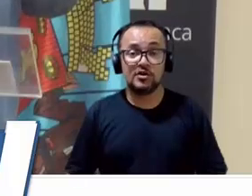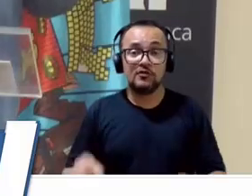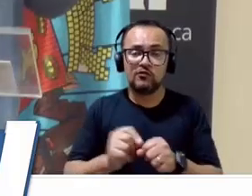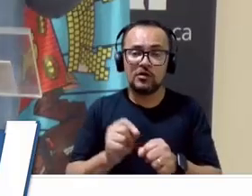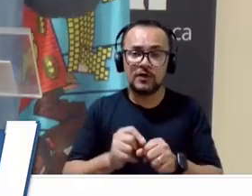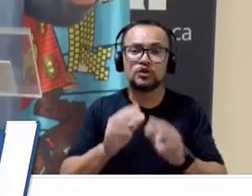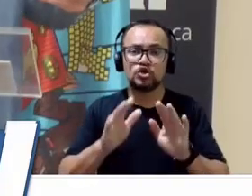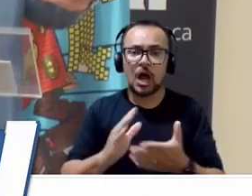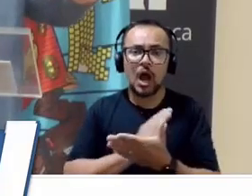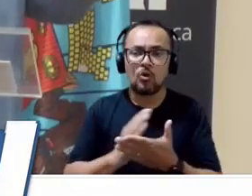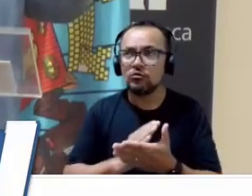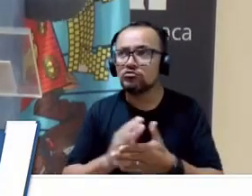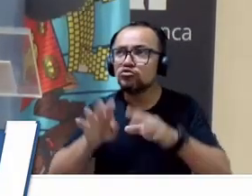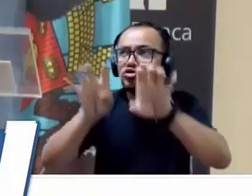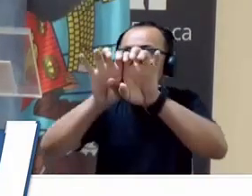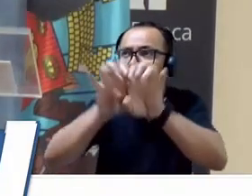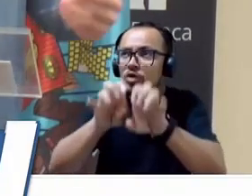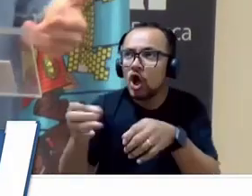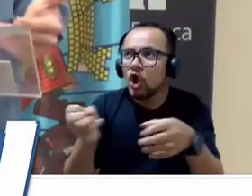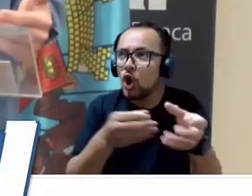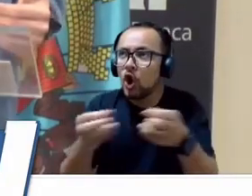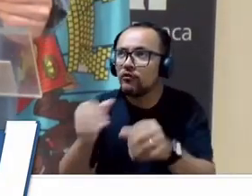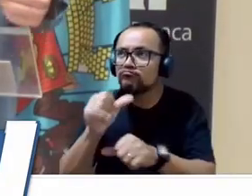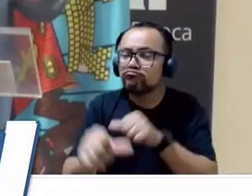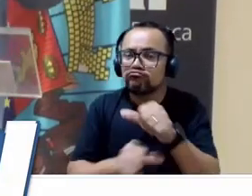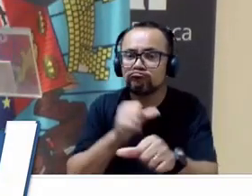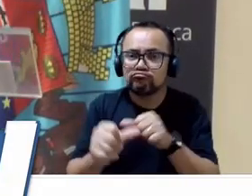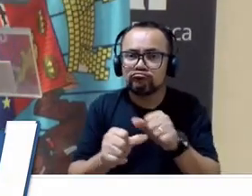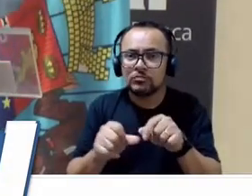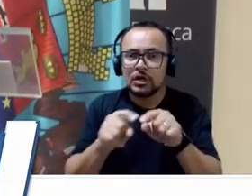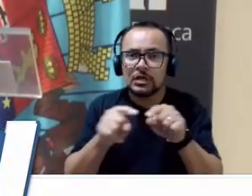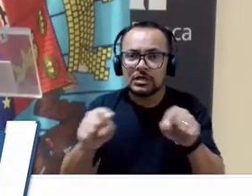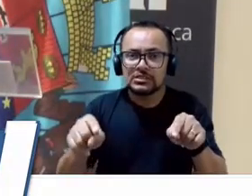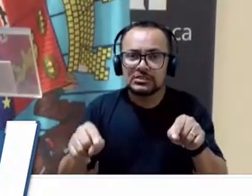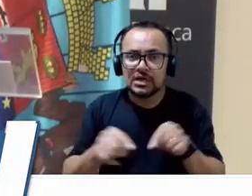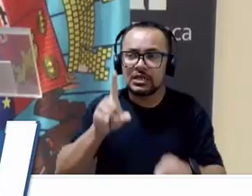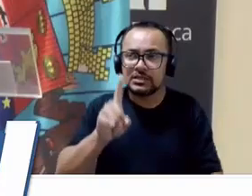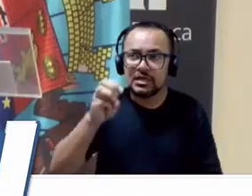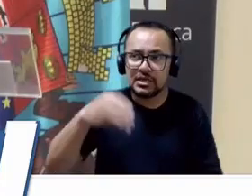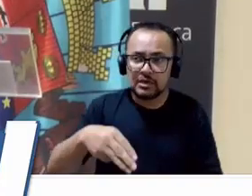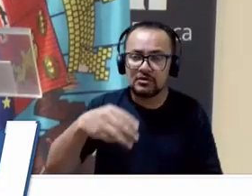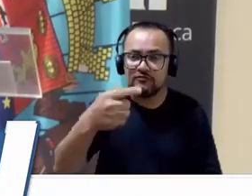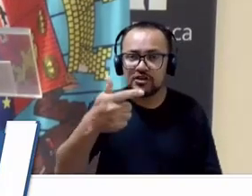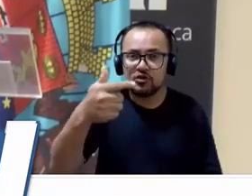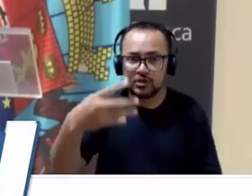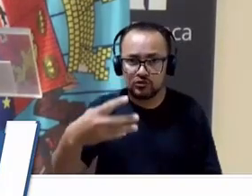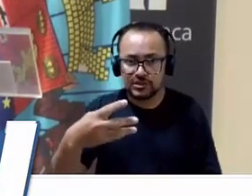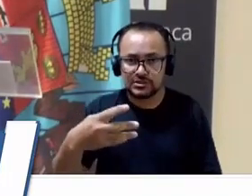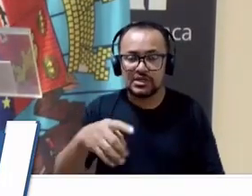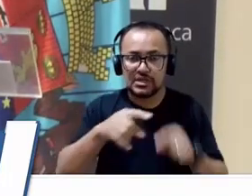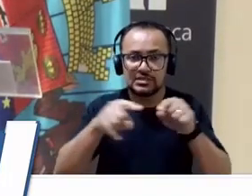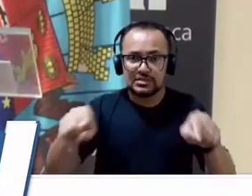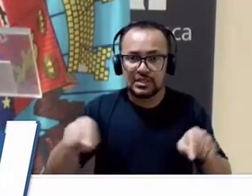estruturas novas modernização foi feito sala da ddm 24 horas sala exclusiva para OAB sala exclusiva de